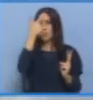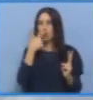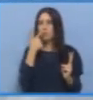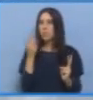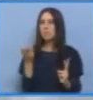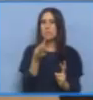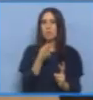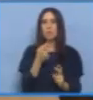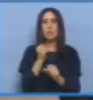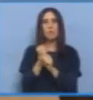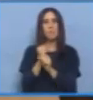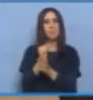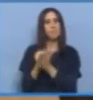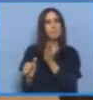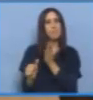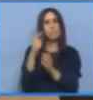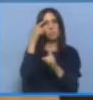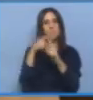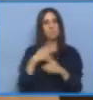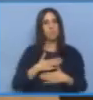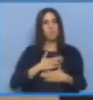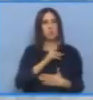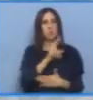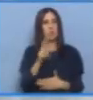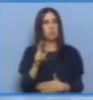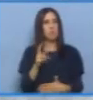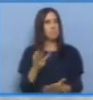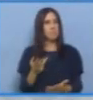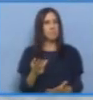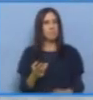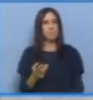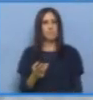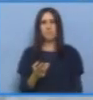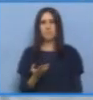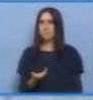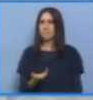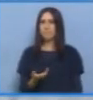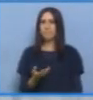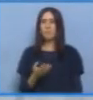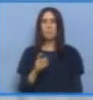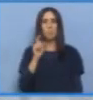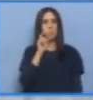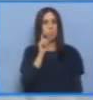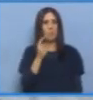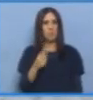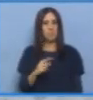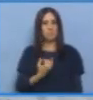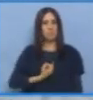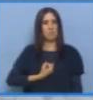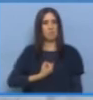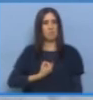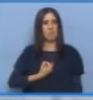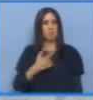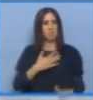o emprego para fazer voluntariado missionário, estaremos aqui a solidificar o que é a identidade